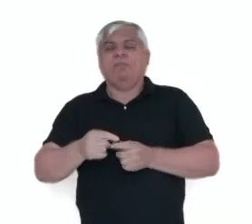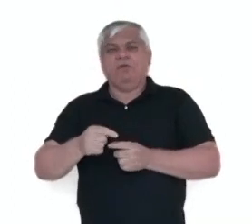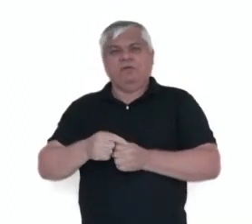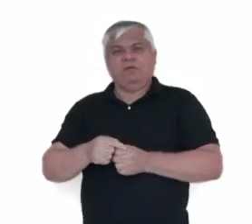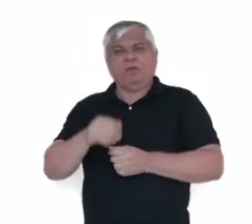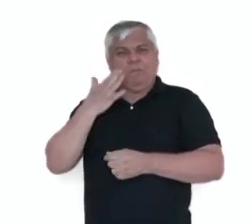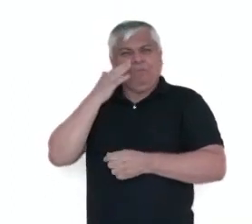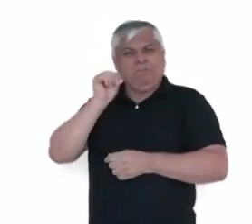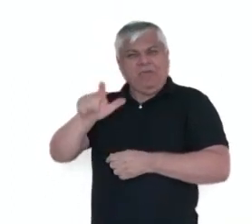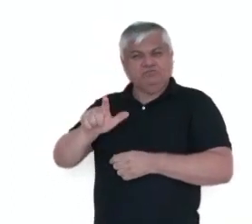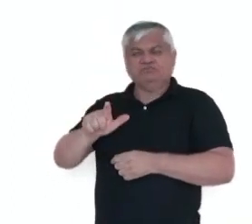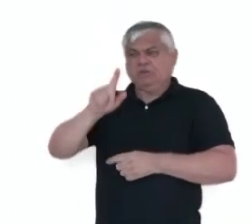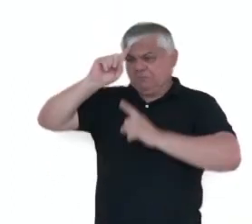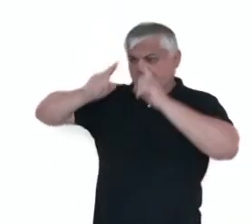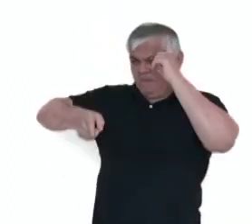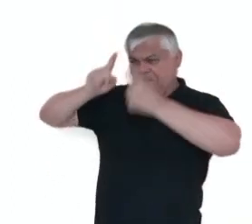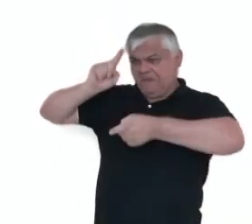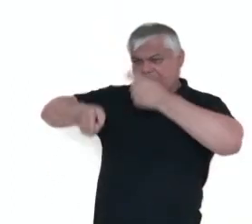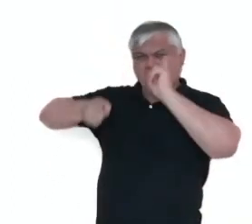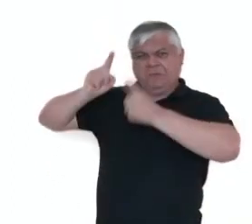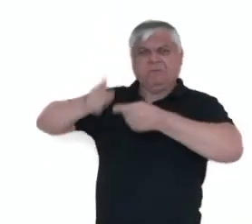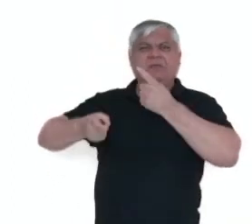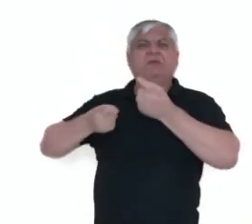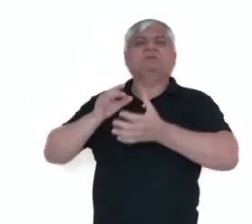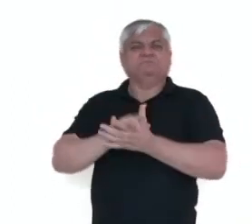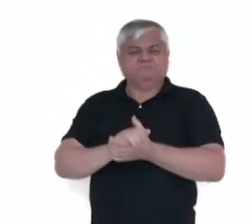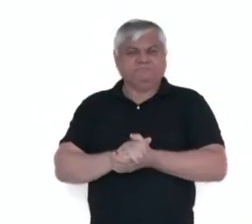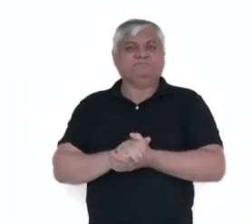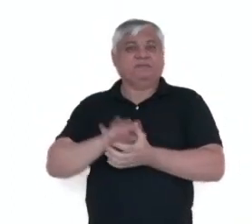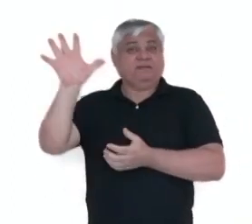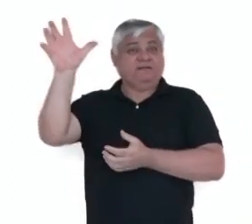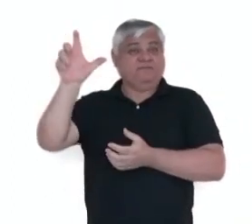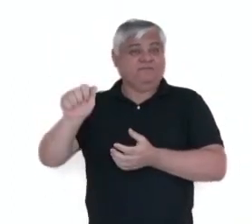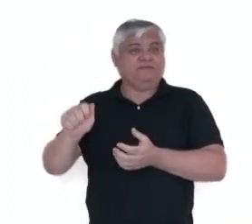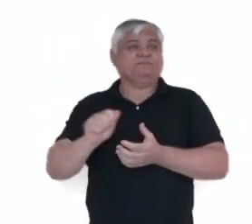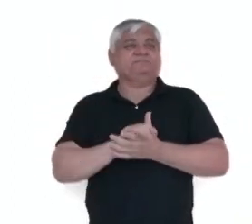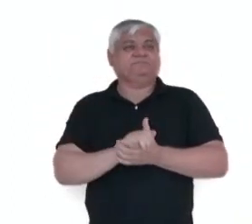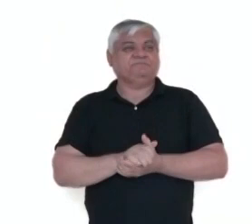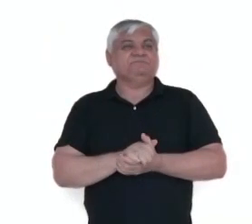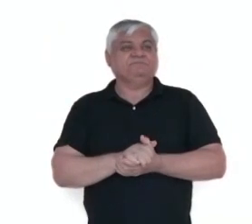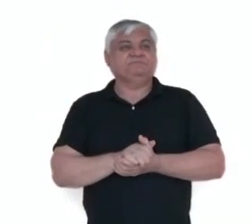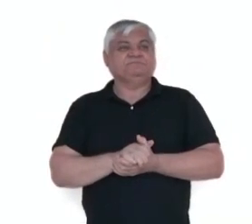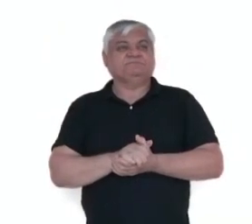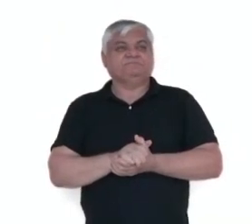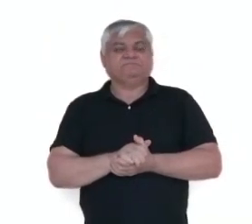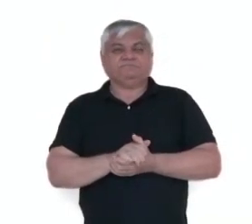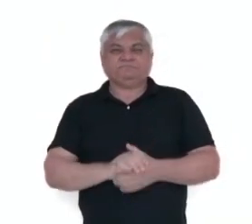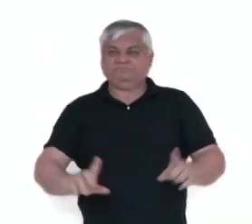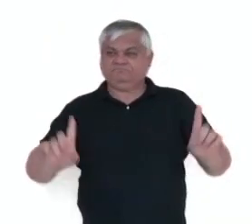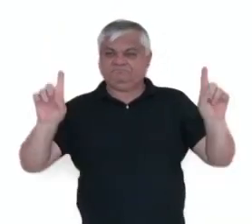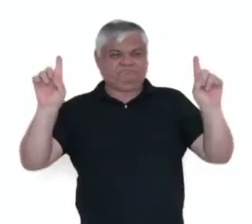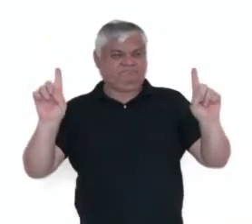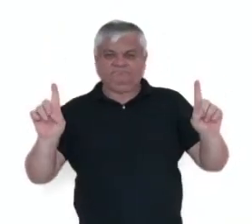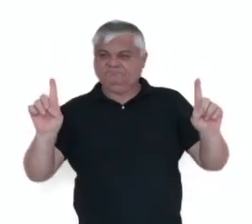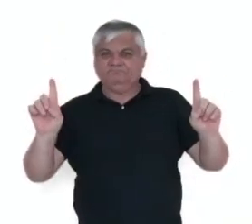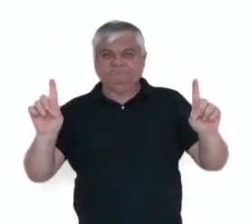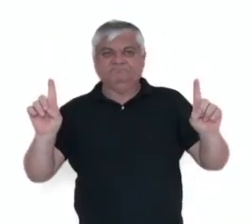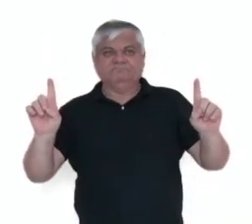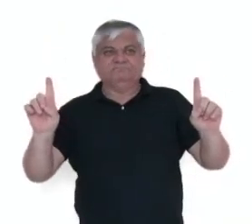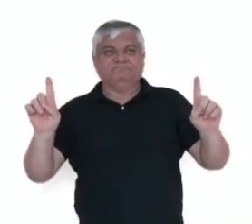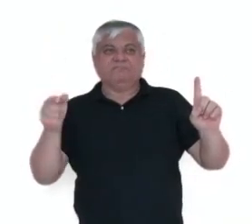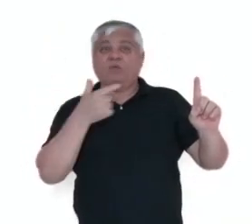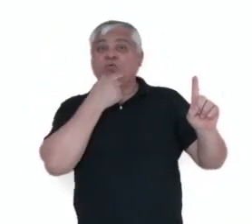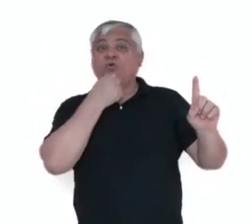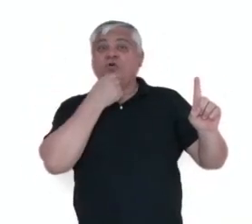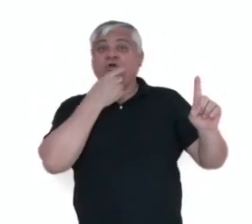da Bélgica dentro desse imperialismo no continente africano. Mostra o rei Leopoldo II, que